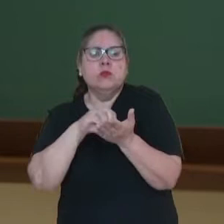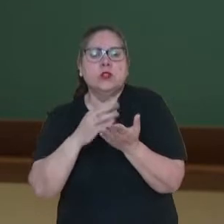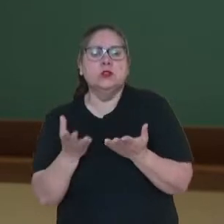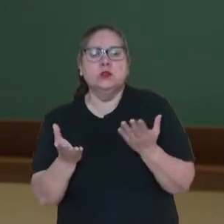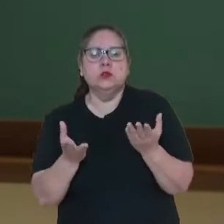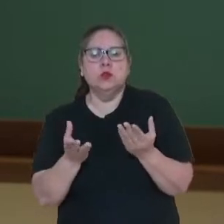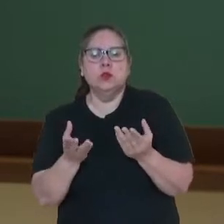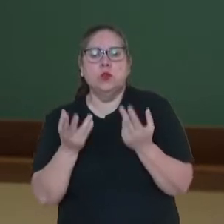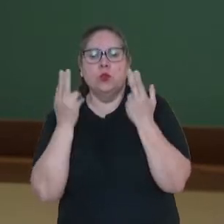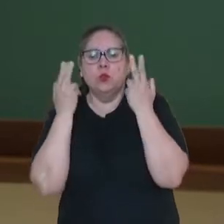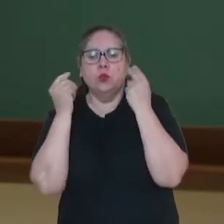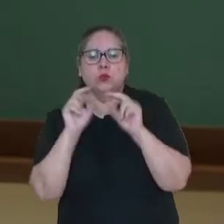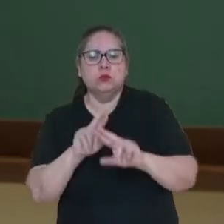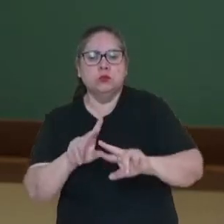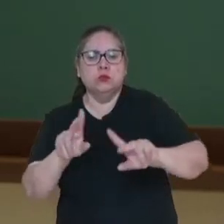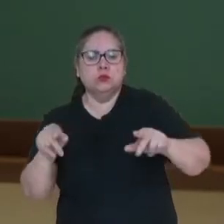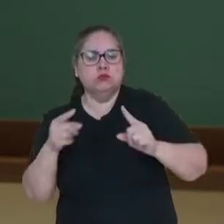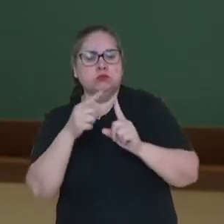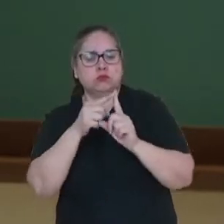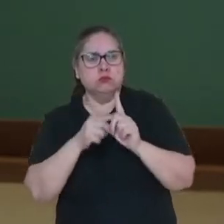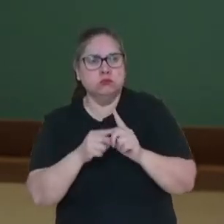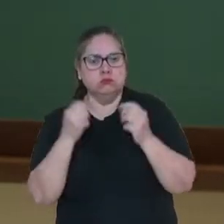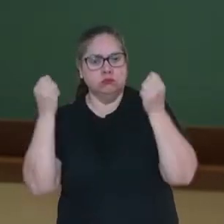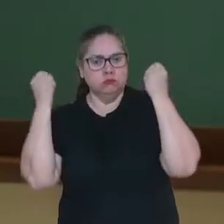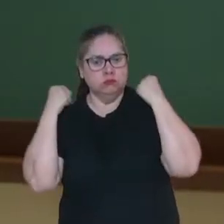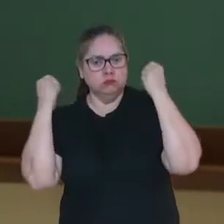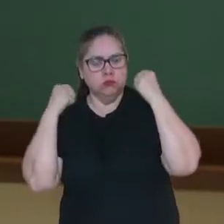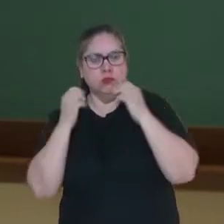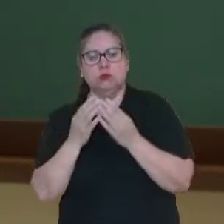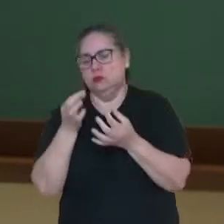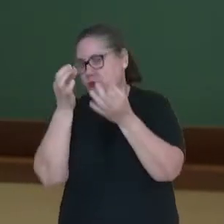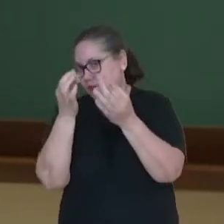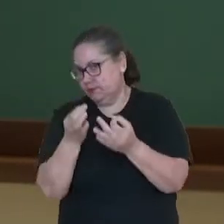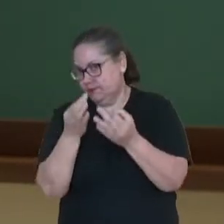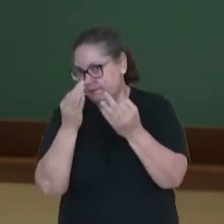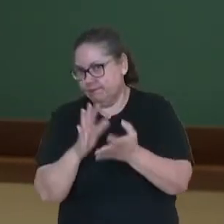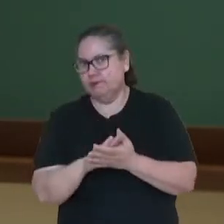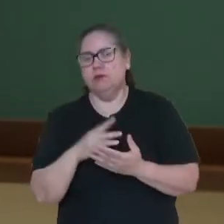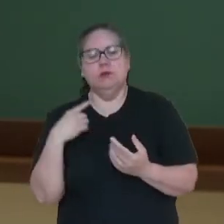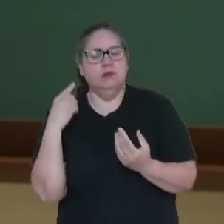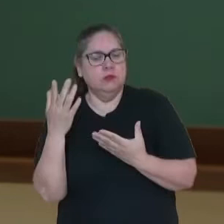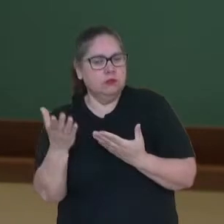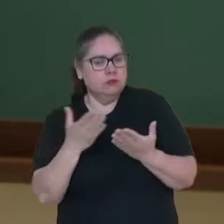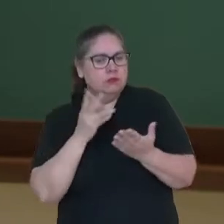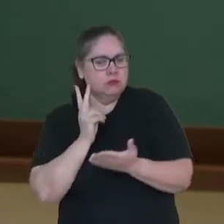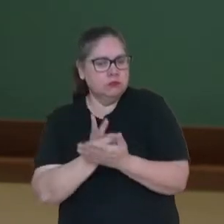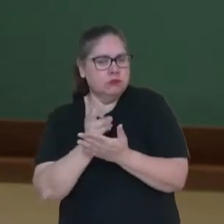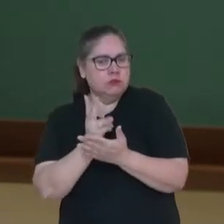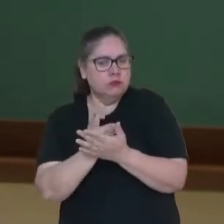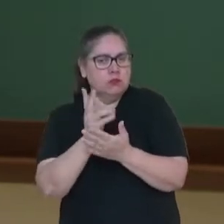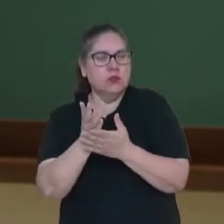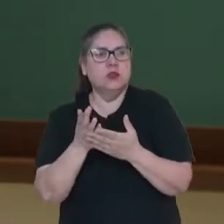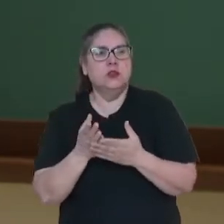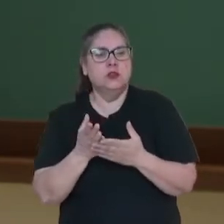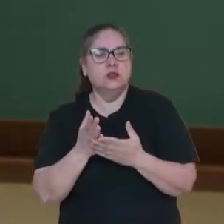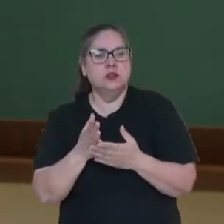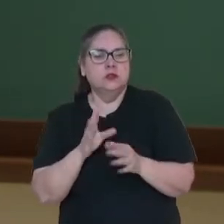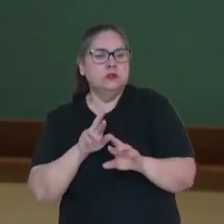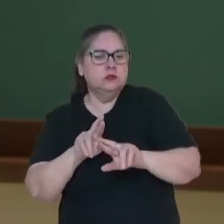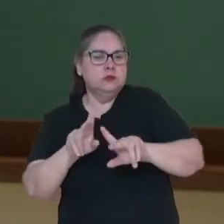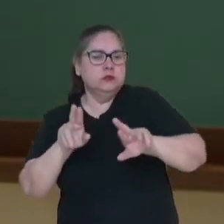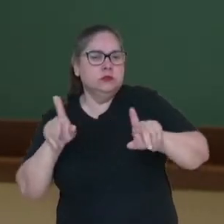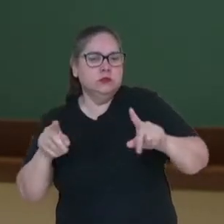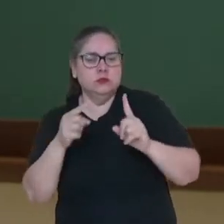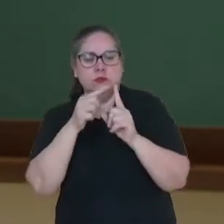são comuns nos diferentes tipos de ginástica? Com certeza, A gente está sempre a gente vai em